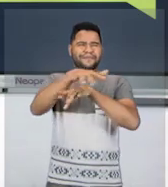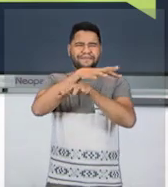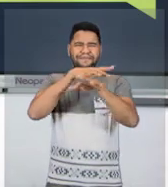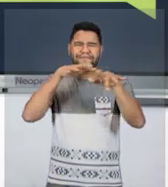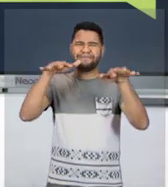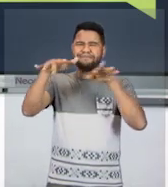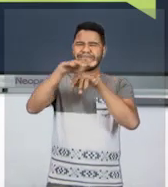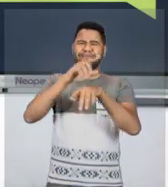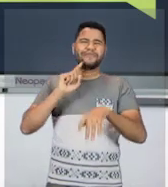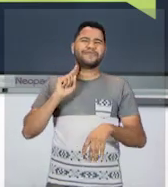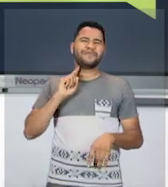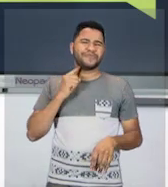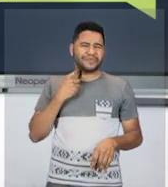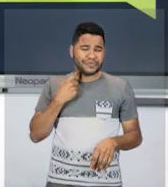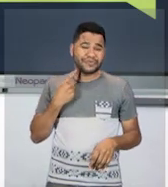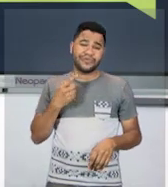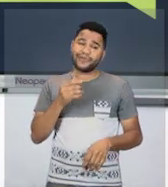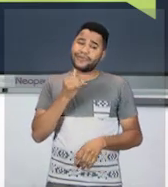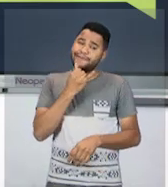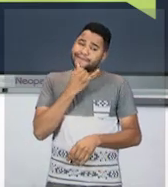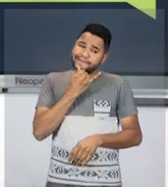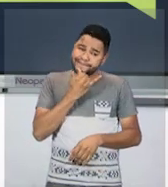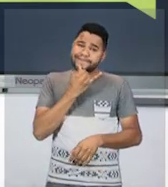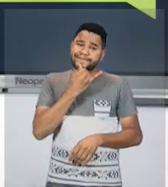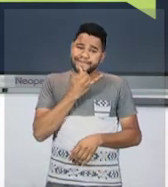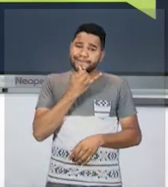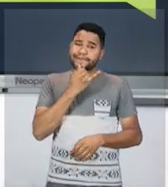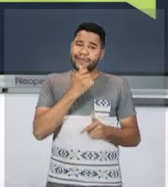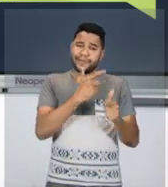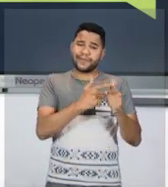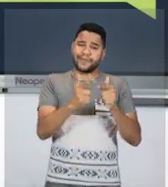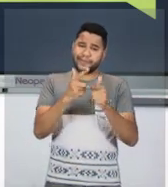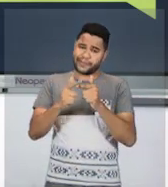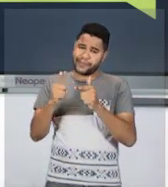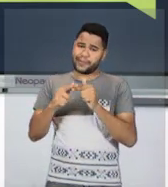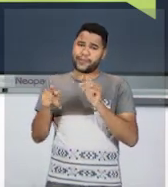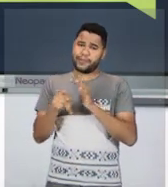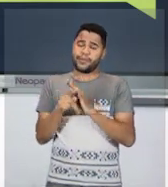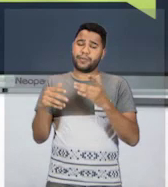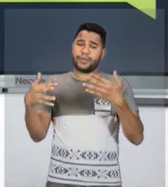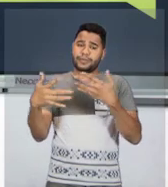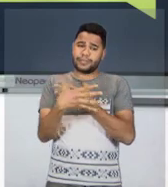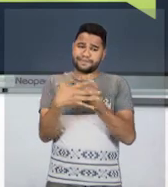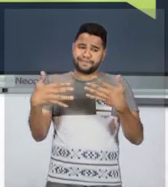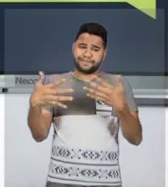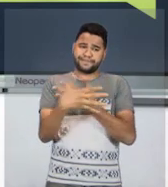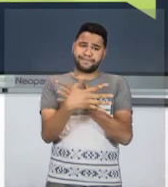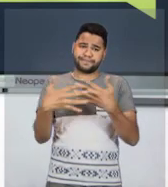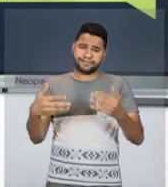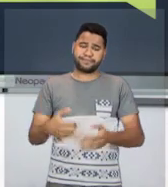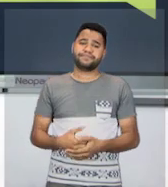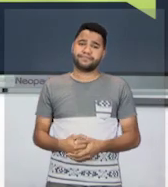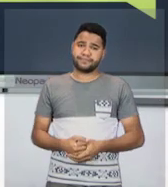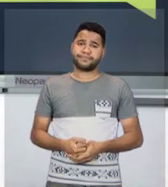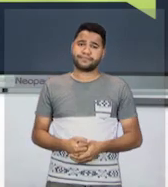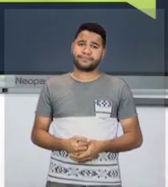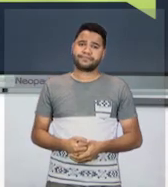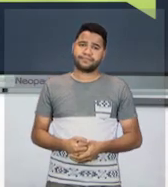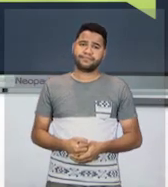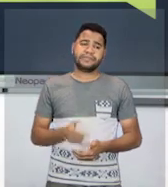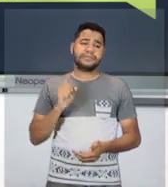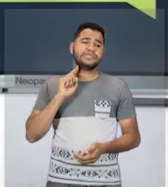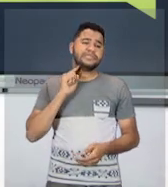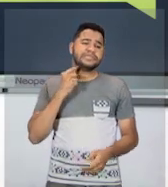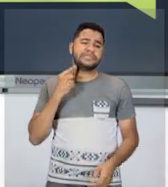pessoal a poluição do ar infelizmente é esse é um dos maiores problemas Hoje em Dia das cidades grandes que é a